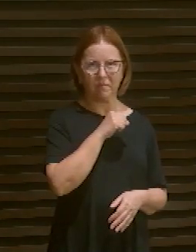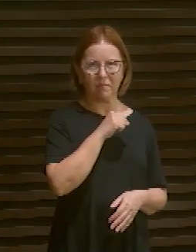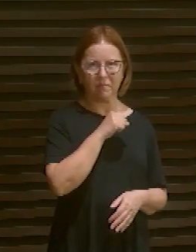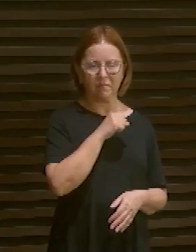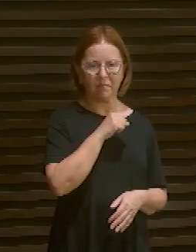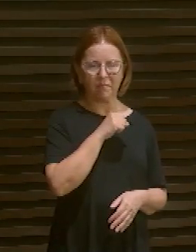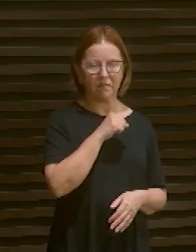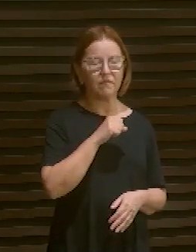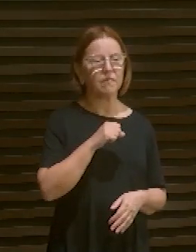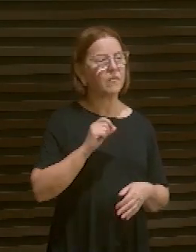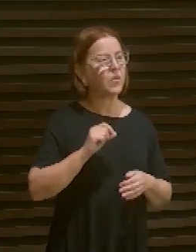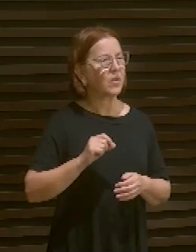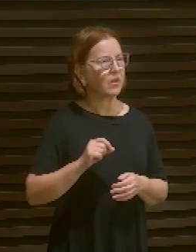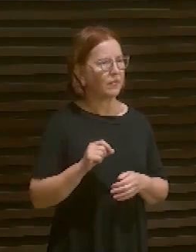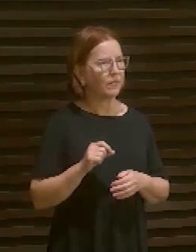O que é?